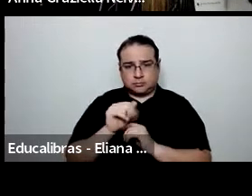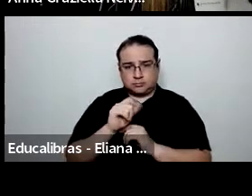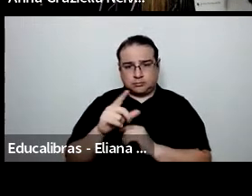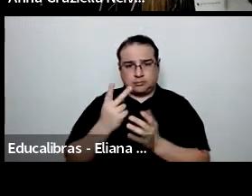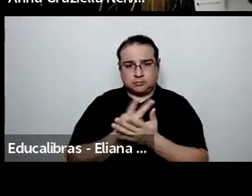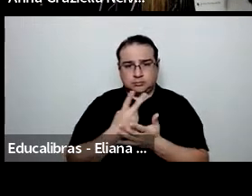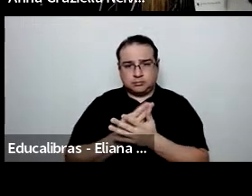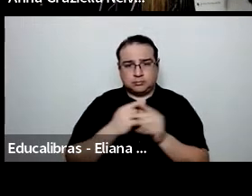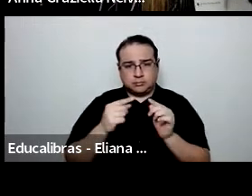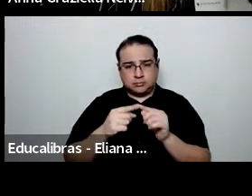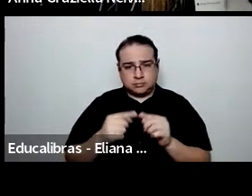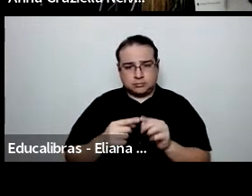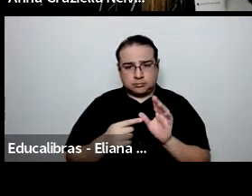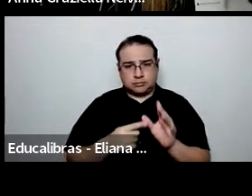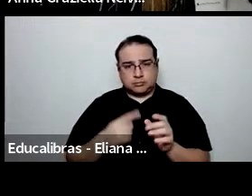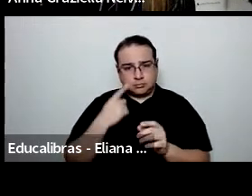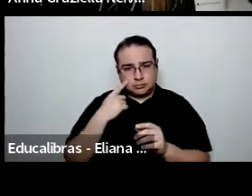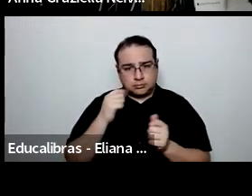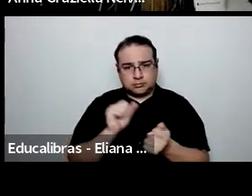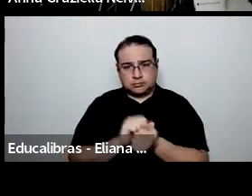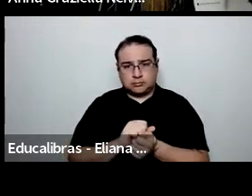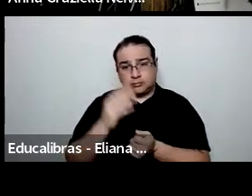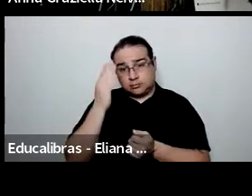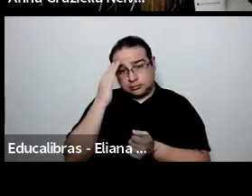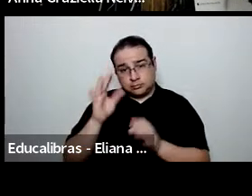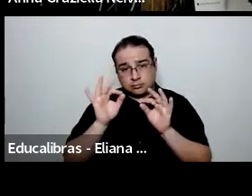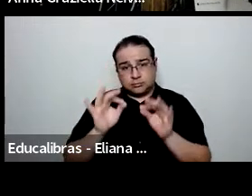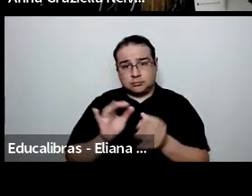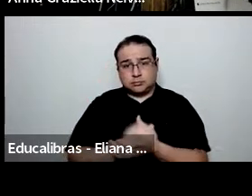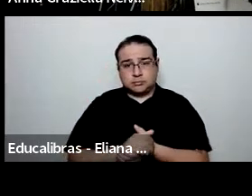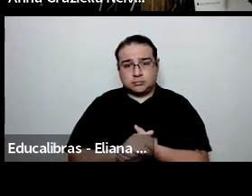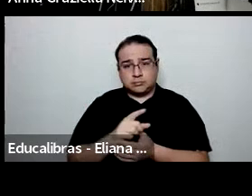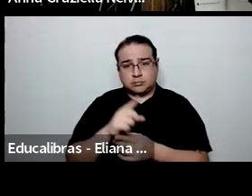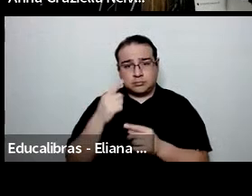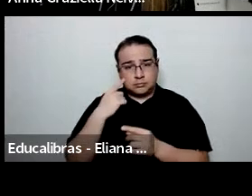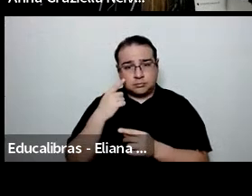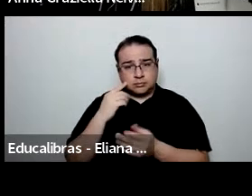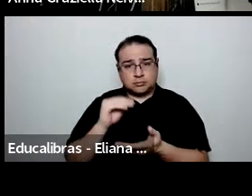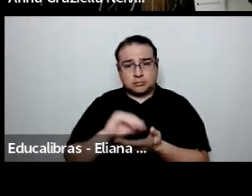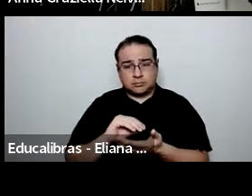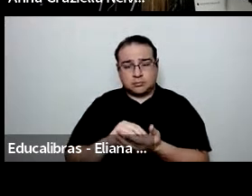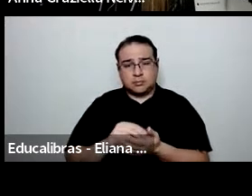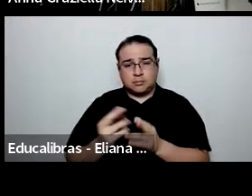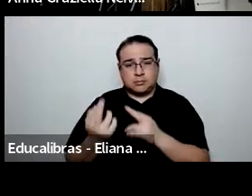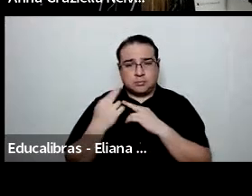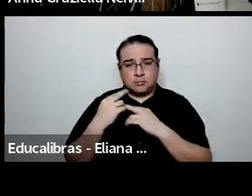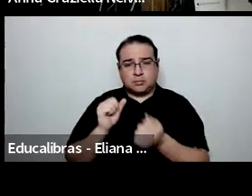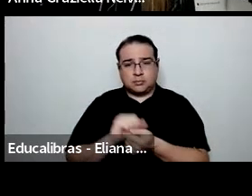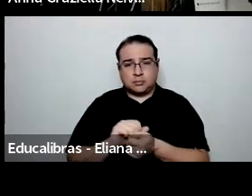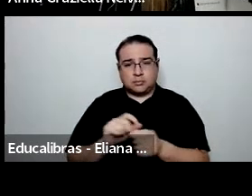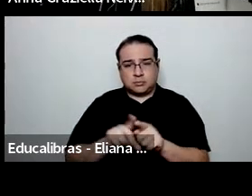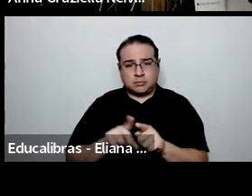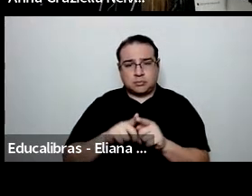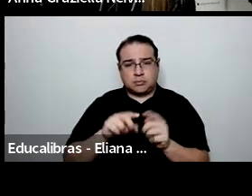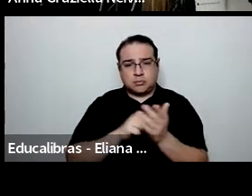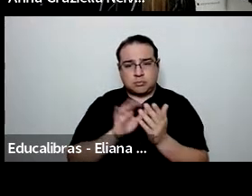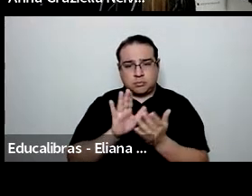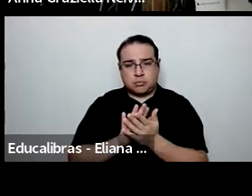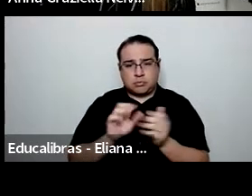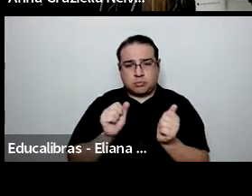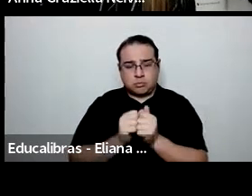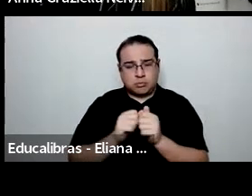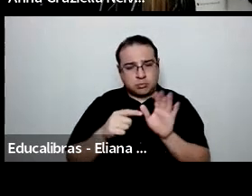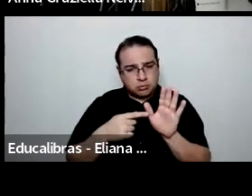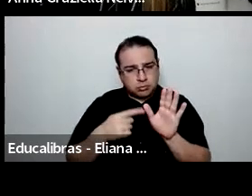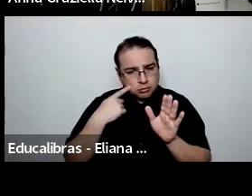a irregularidade eleitoral flagrante contudo deixou de responsabilizar e fixa o tanto para